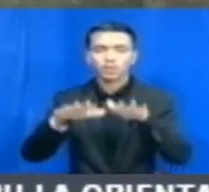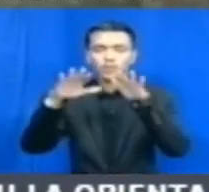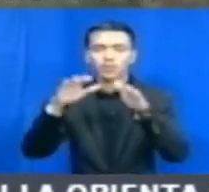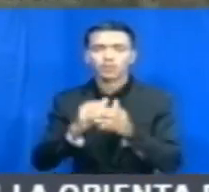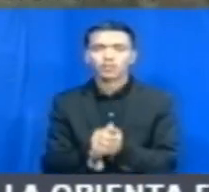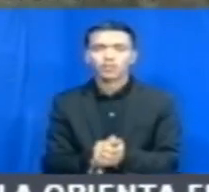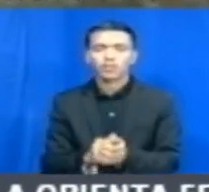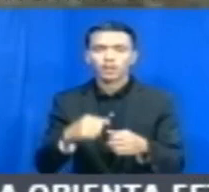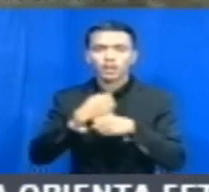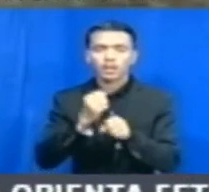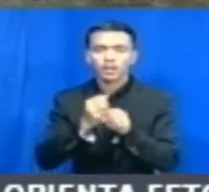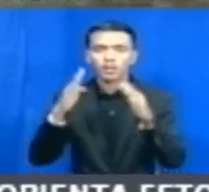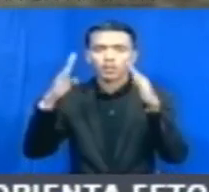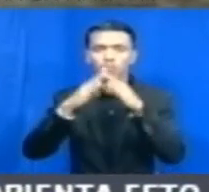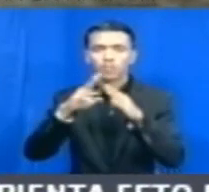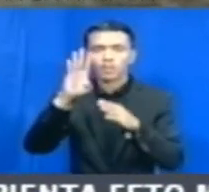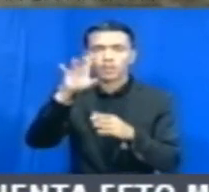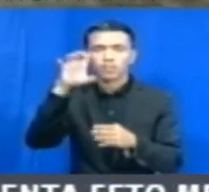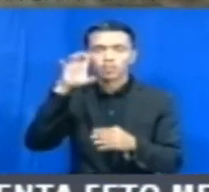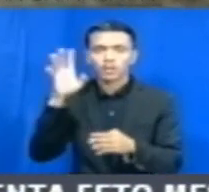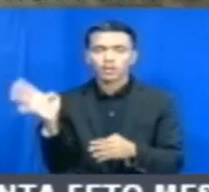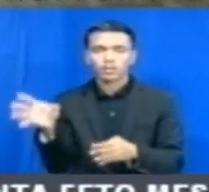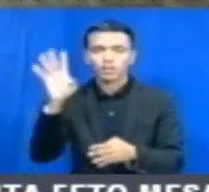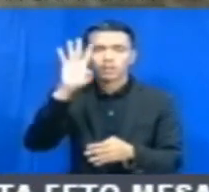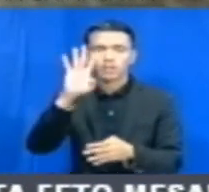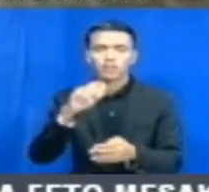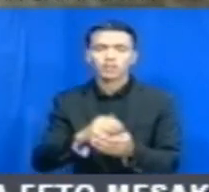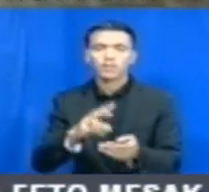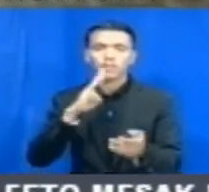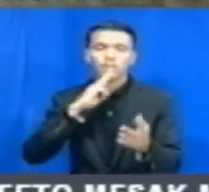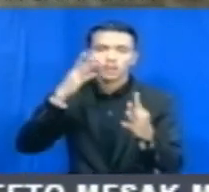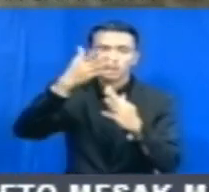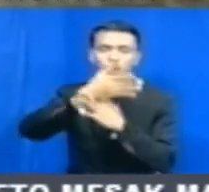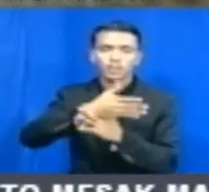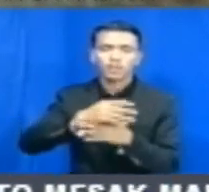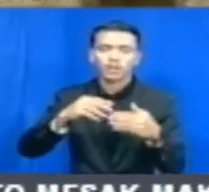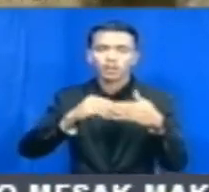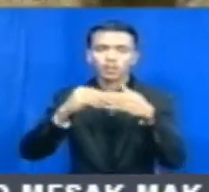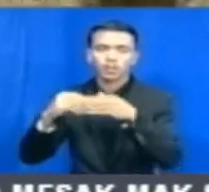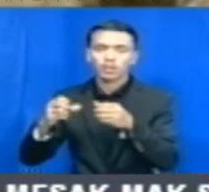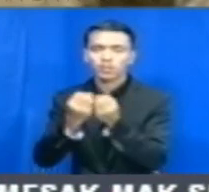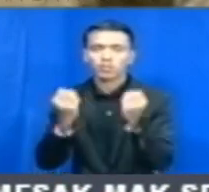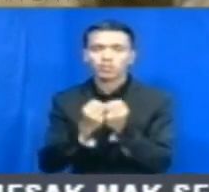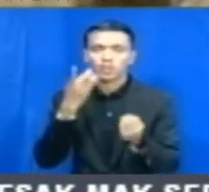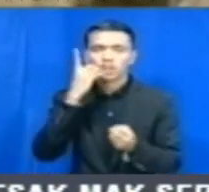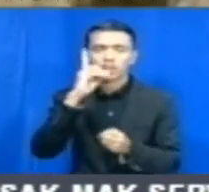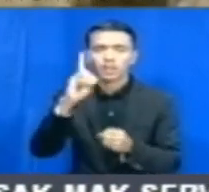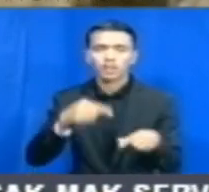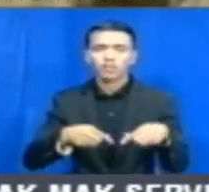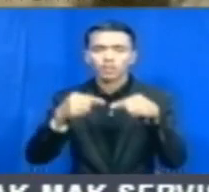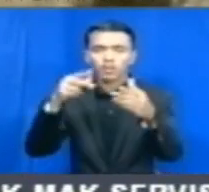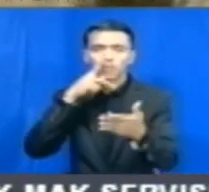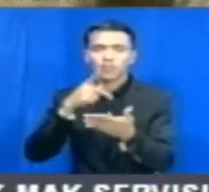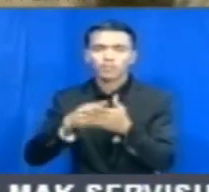laishne halo uma atus hat nulu resin hat magbetama Autoridades suku ne declara hato ona pedido